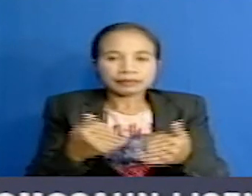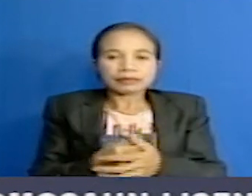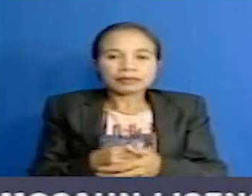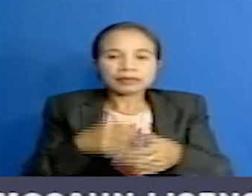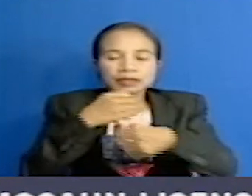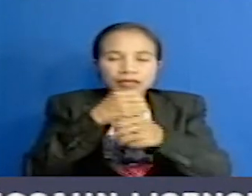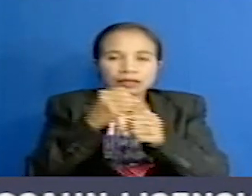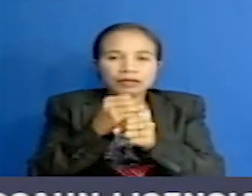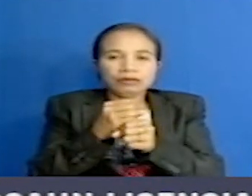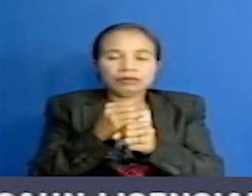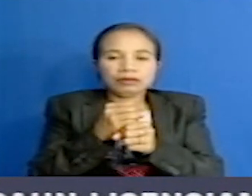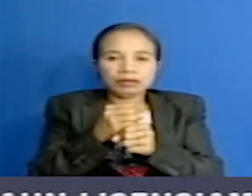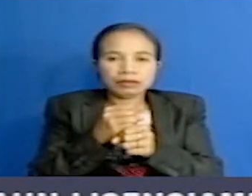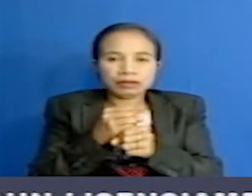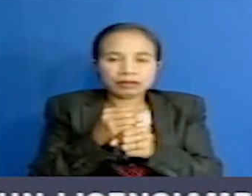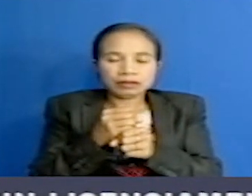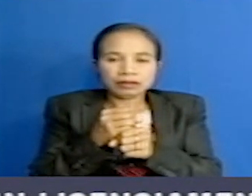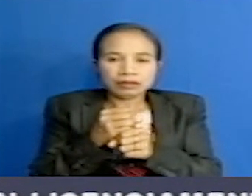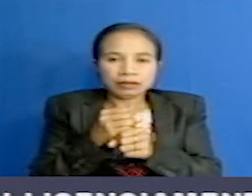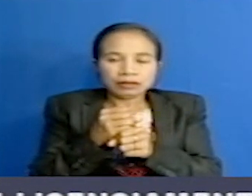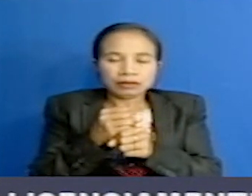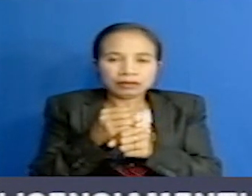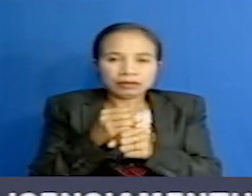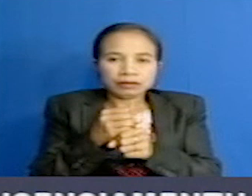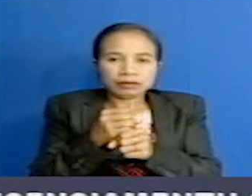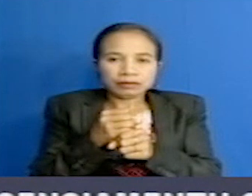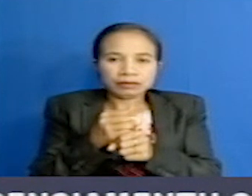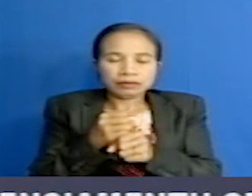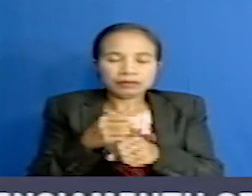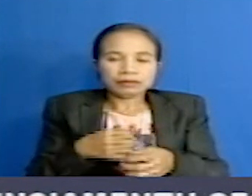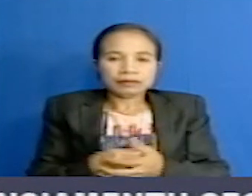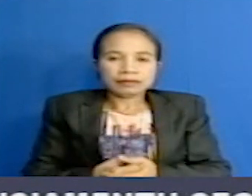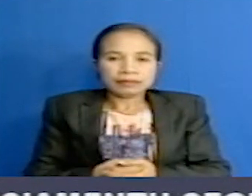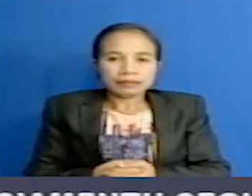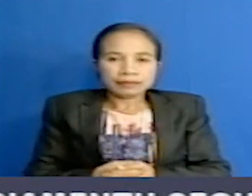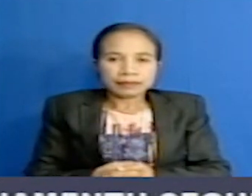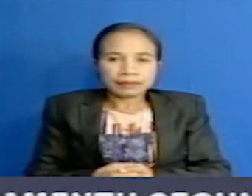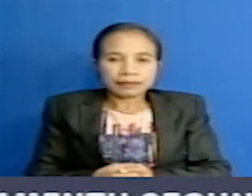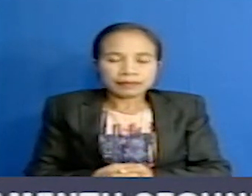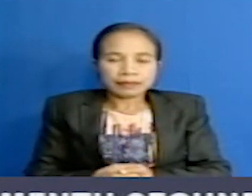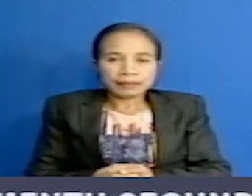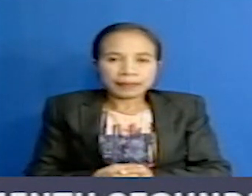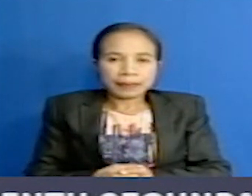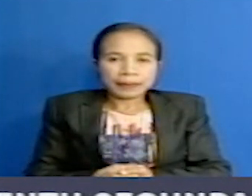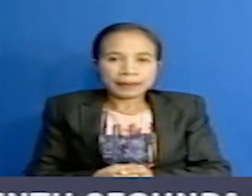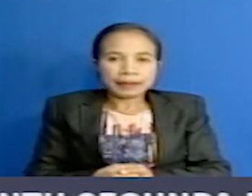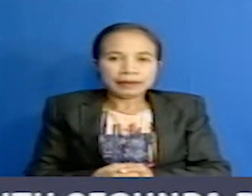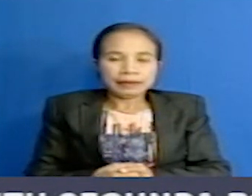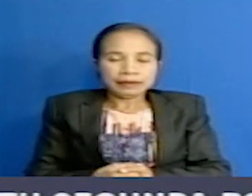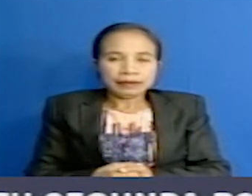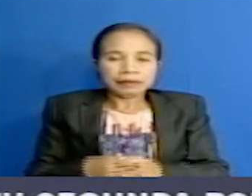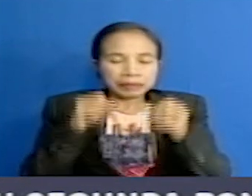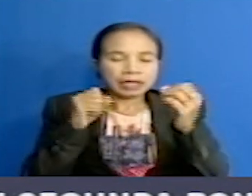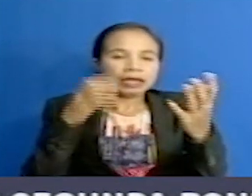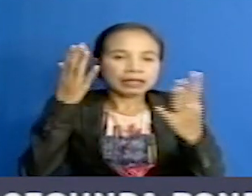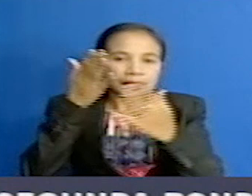ona La Nina ne forma la los ona iha a oceano Pacífico, não influência, mas Ilha Timor,